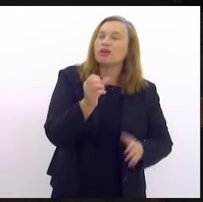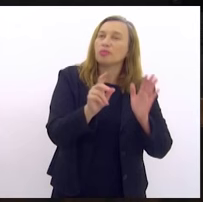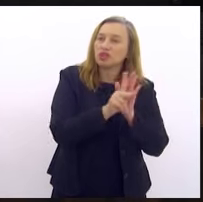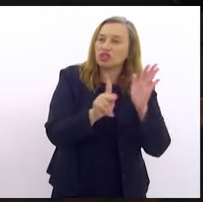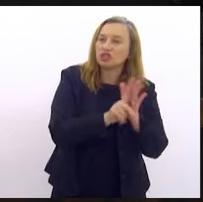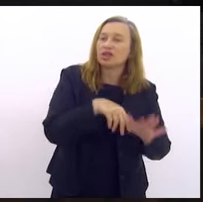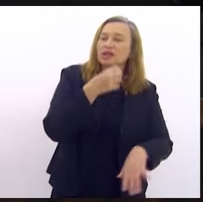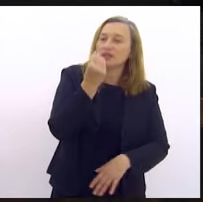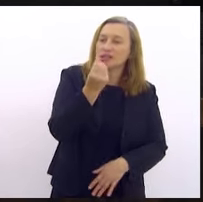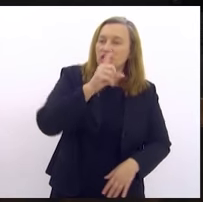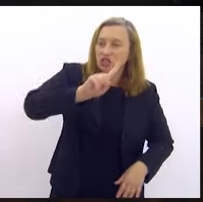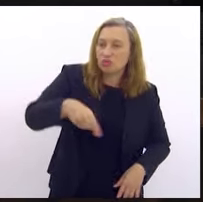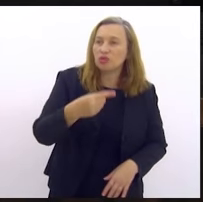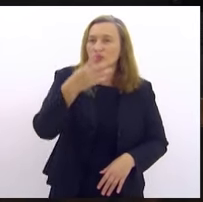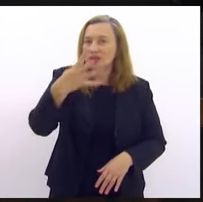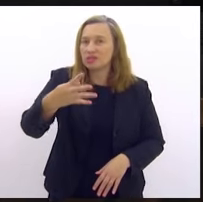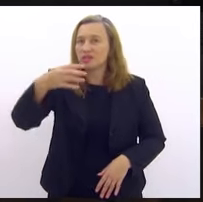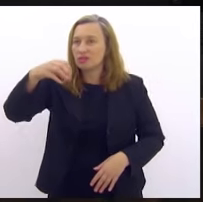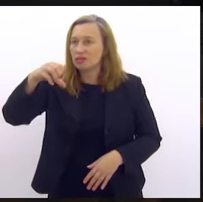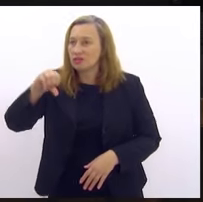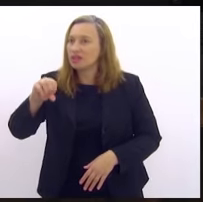6.470 de 2021,